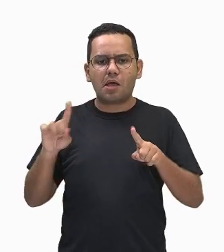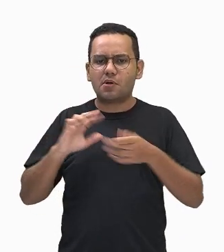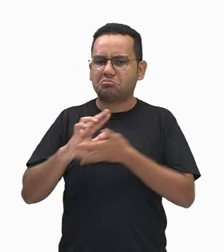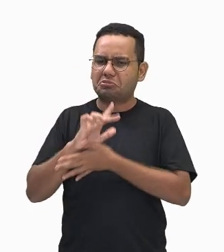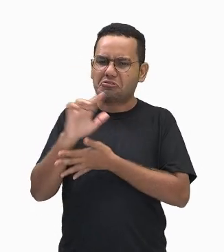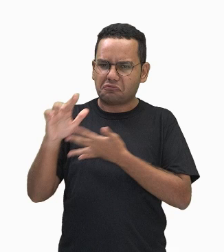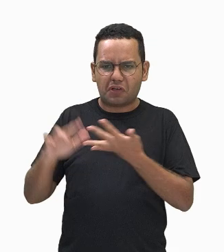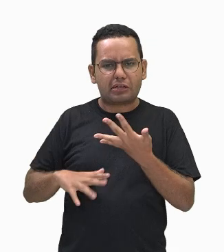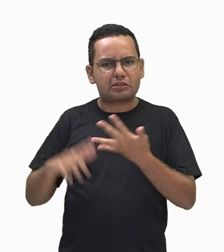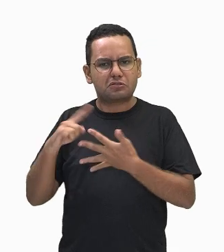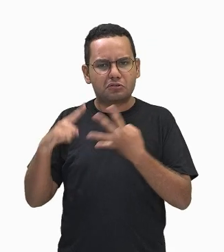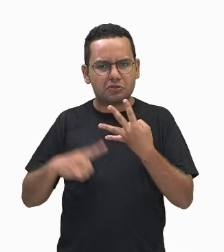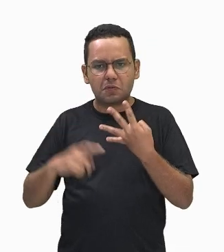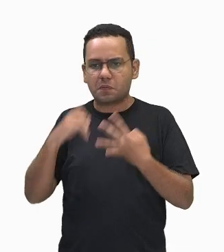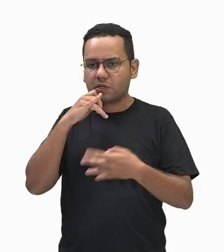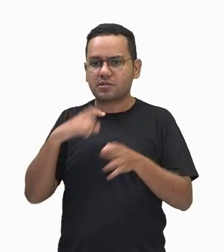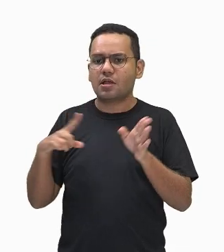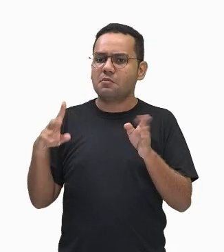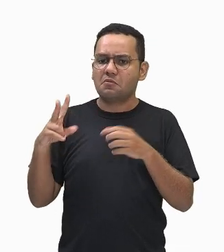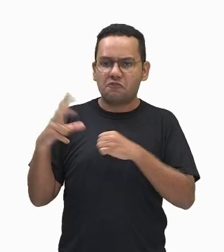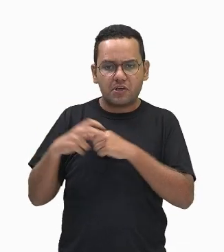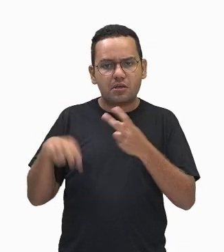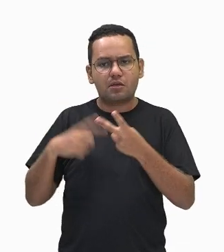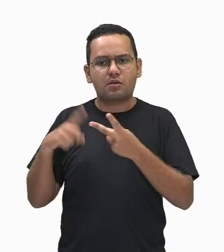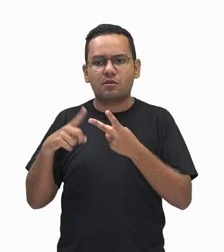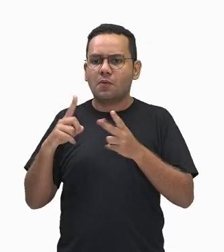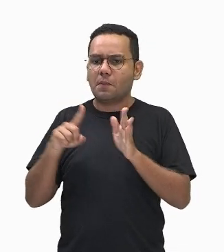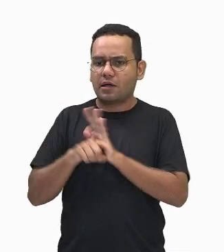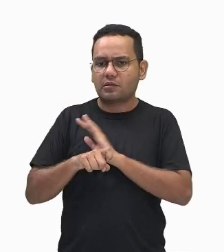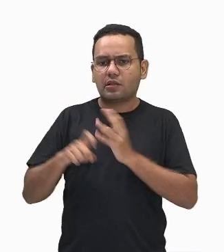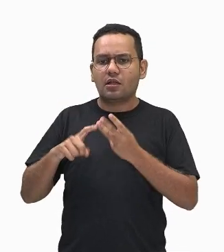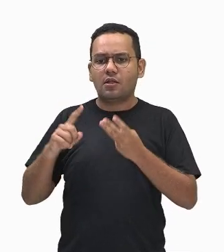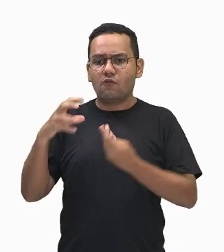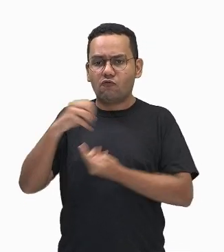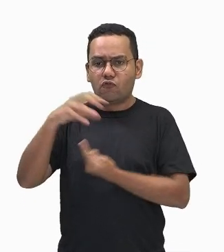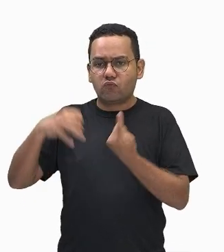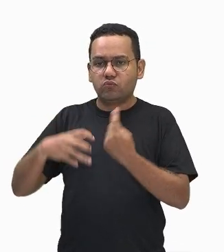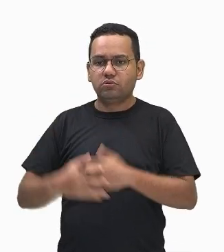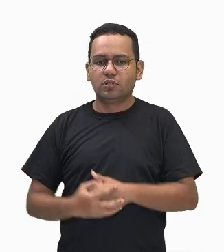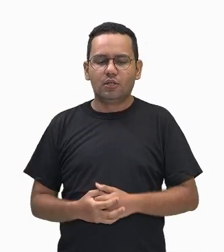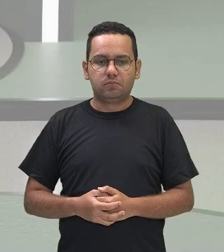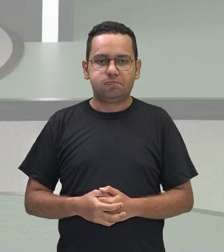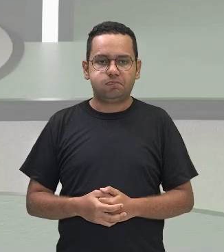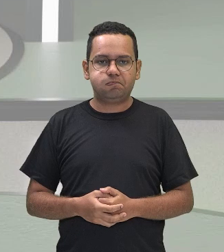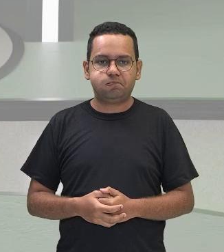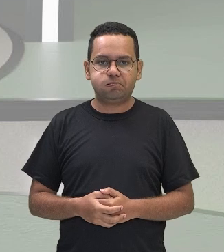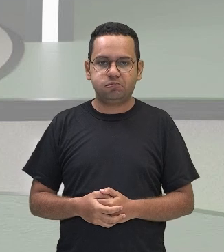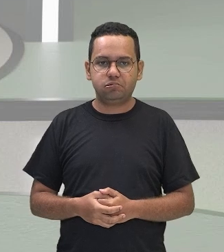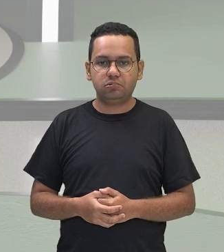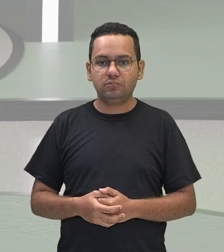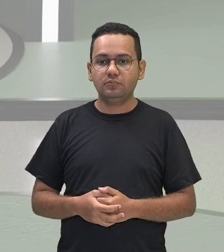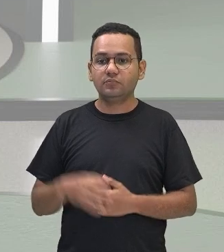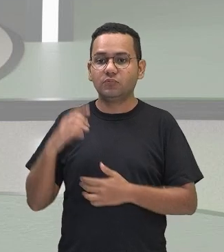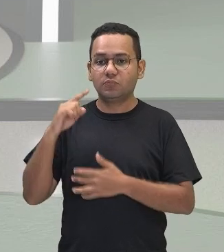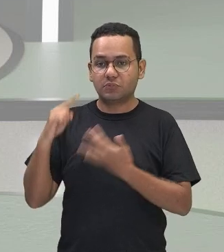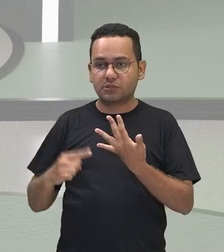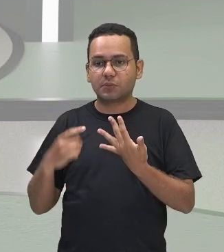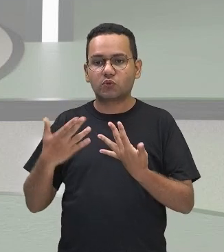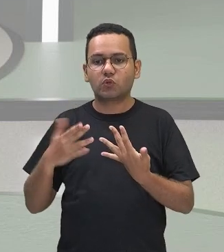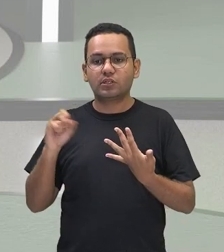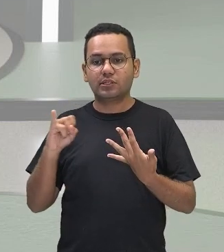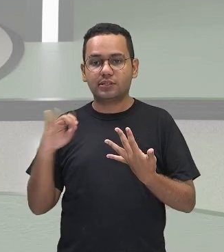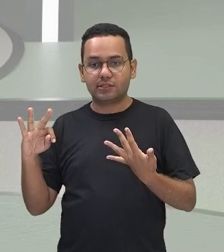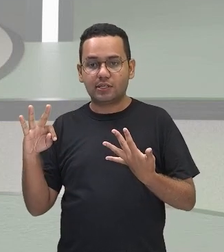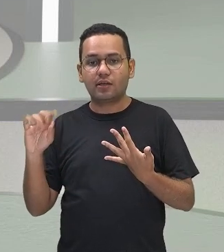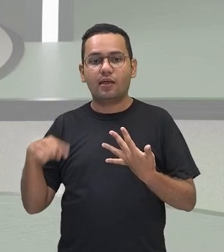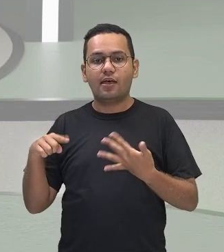agentes, tais como vírus, bactérias e fungos. Principais ISTs: sífilis, né, causada por